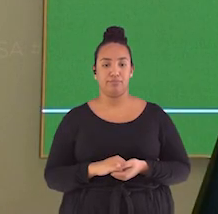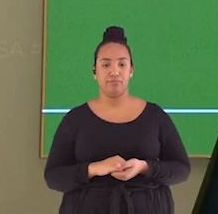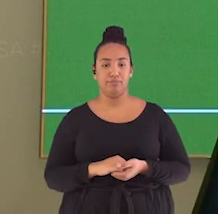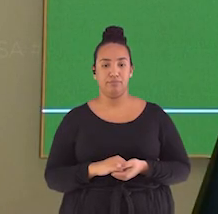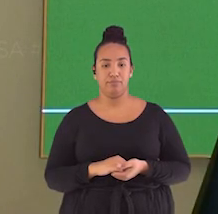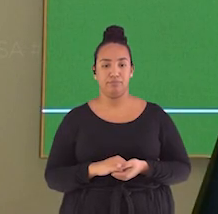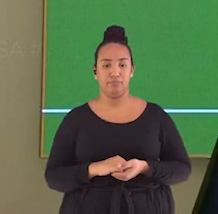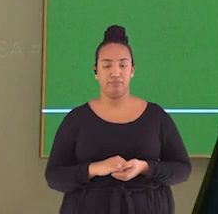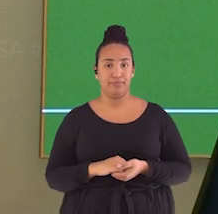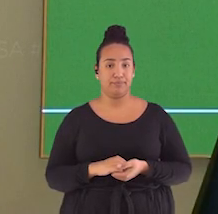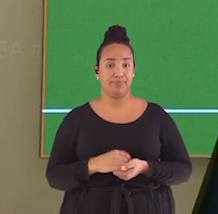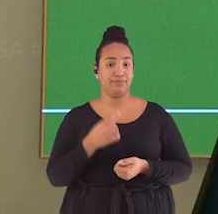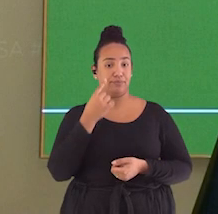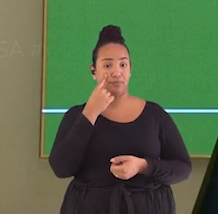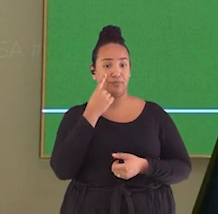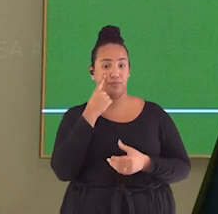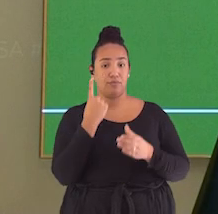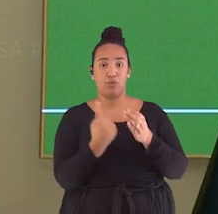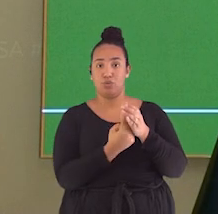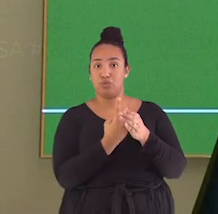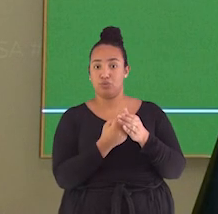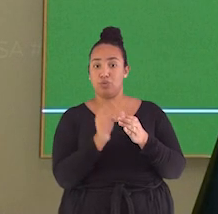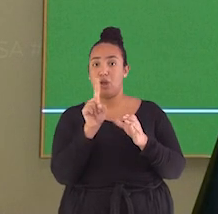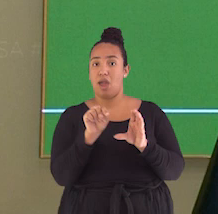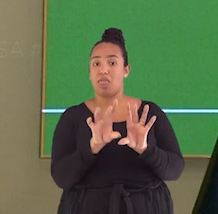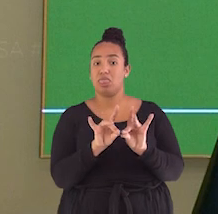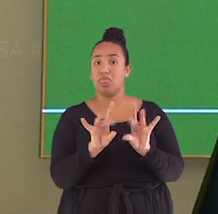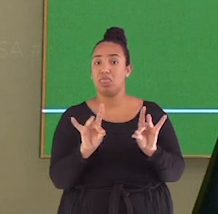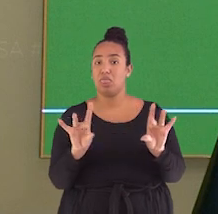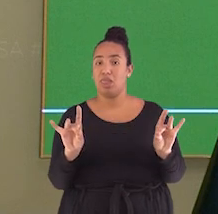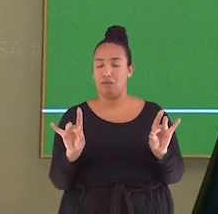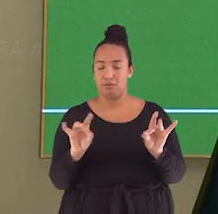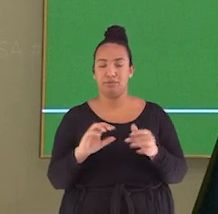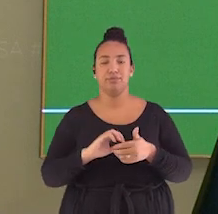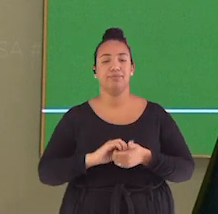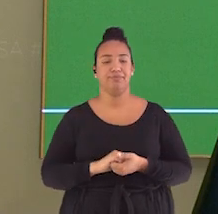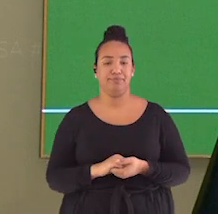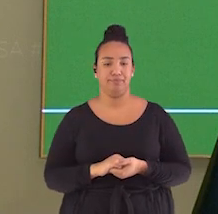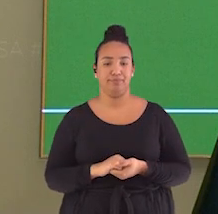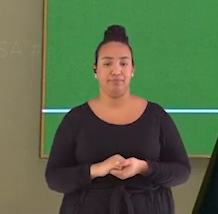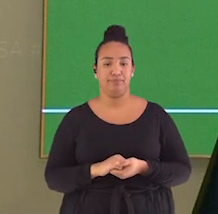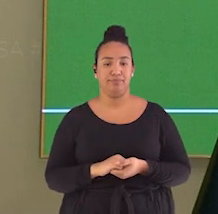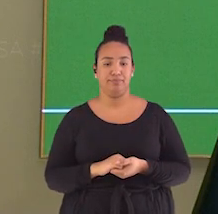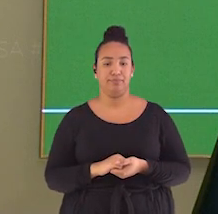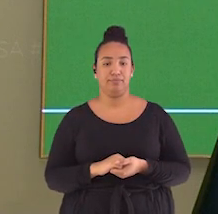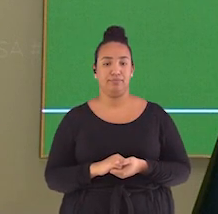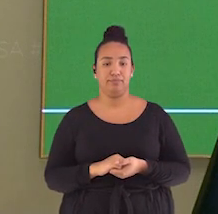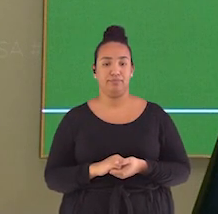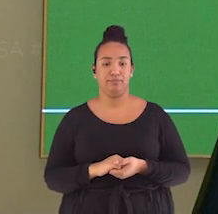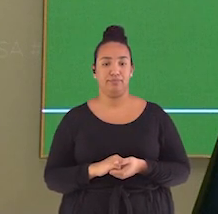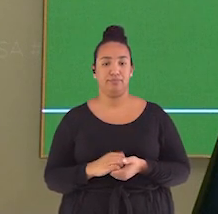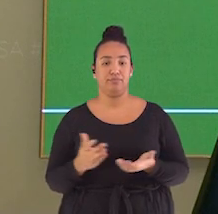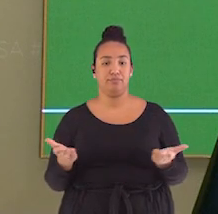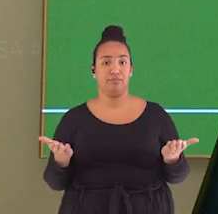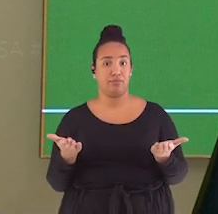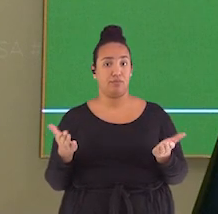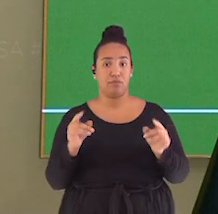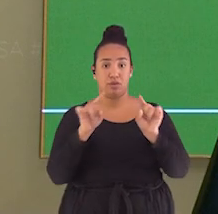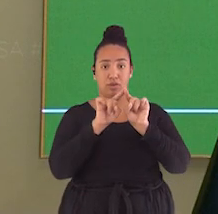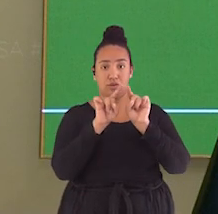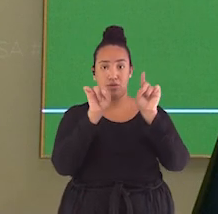Repararam que o suco, ele é líquido? Então, agora eu vou colocar